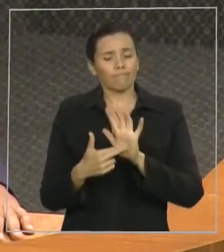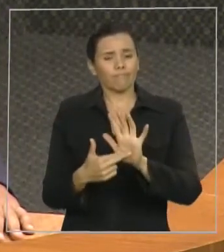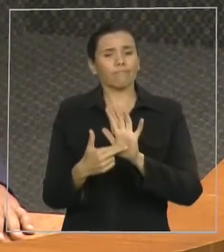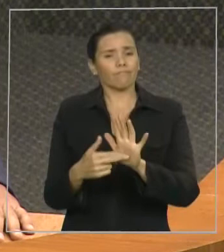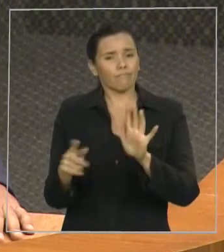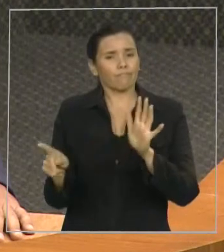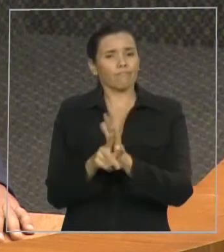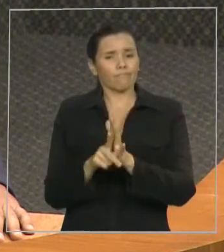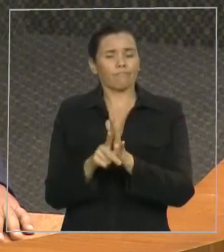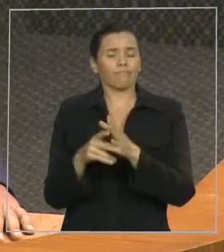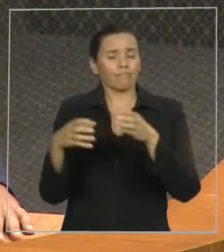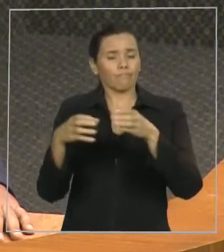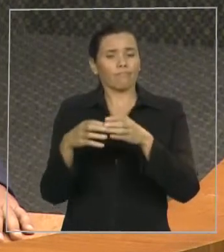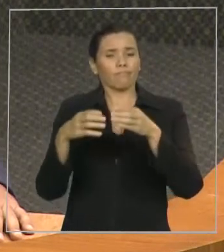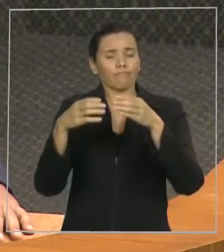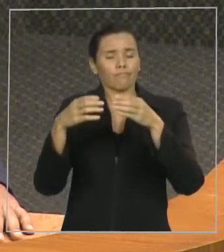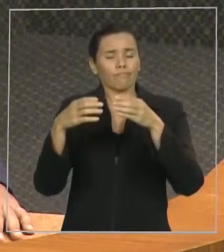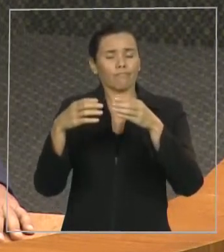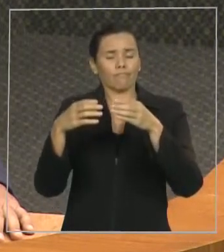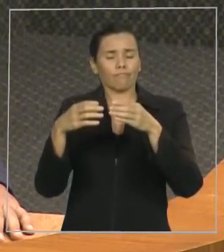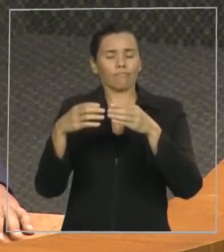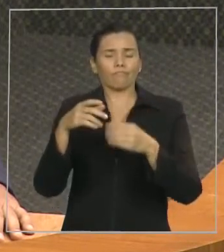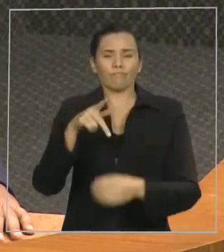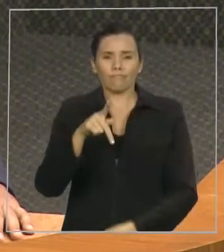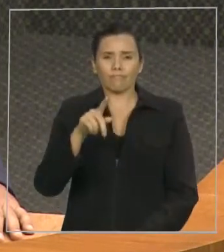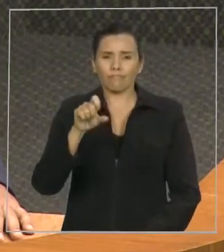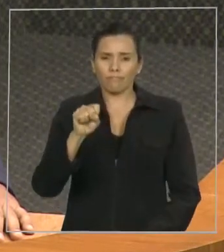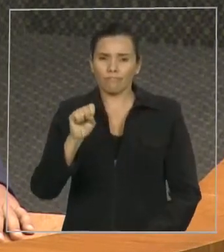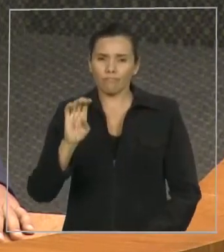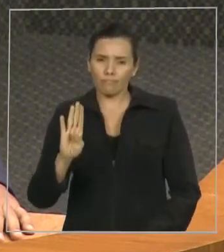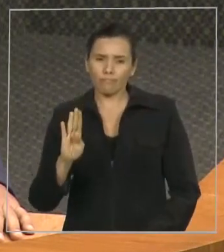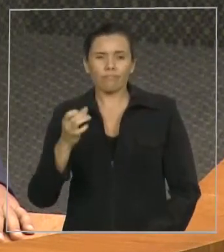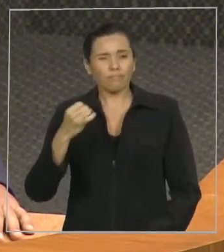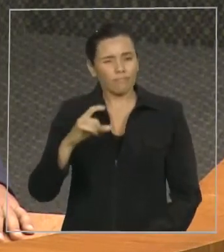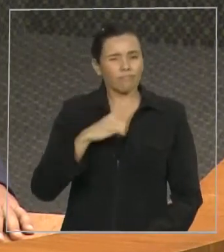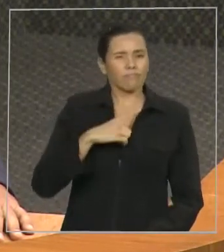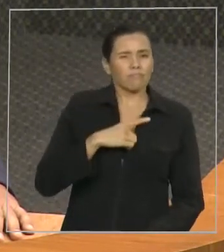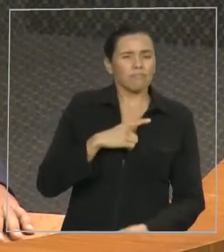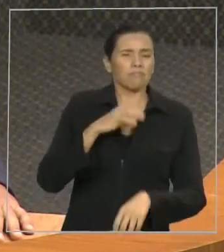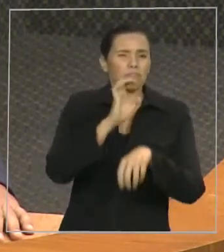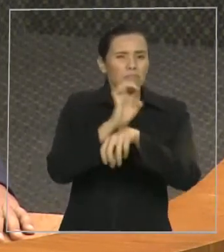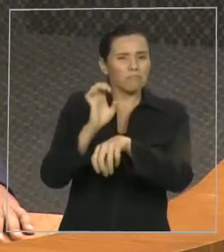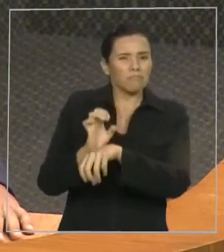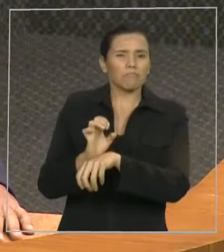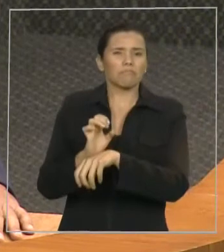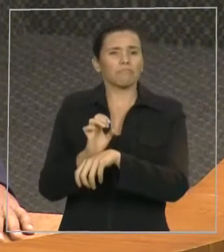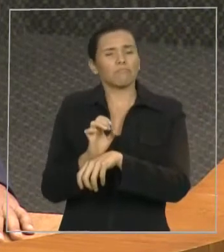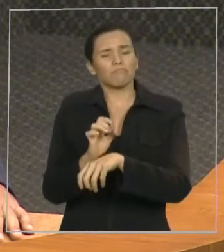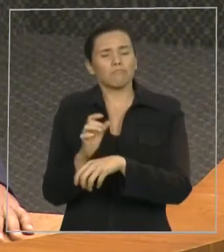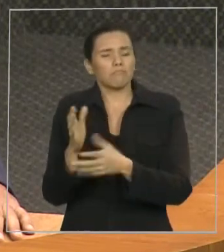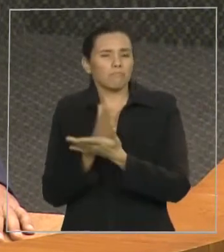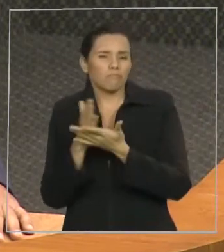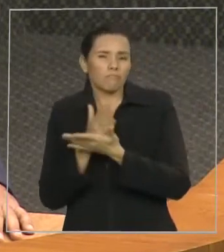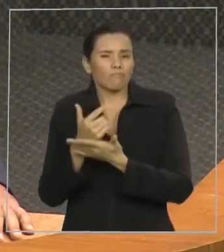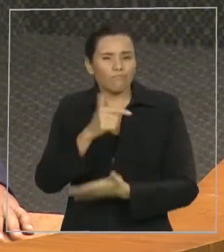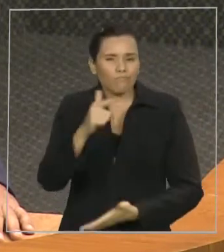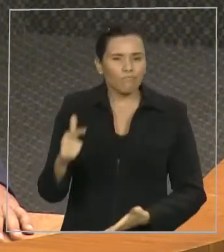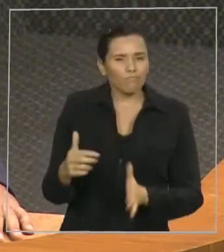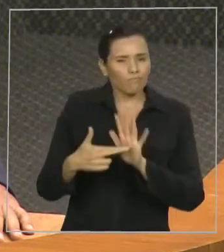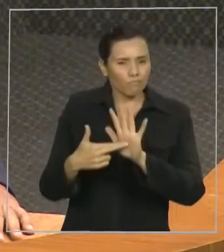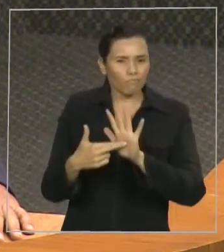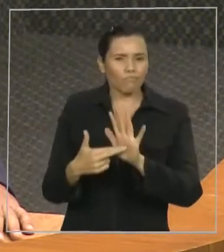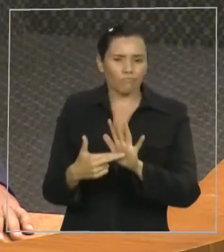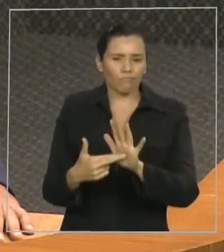não temos candidato próprio, temos aliados fortes e que estão irmanados na luta com o partido. É o caso